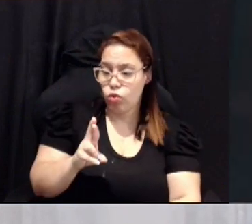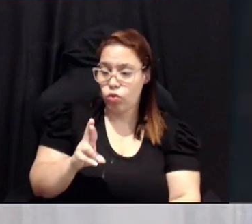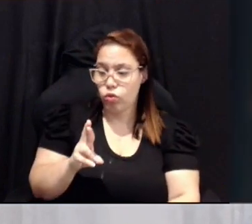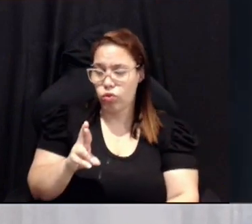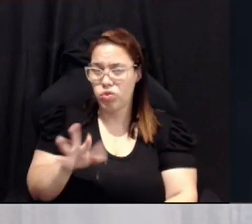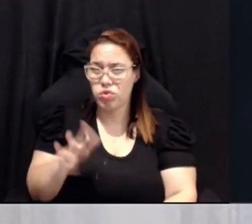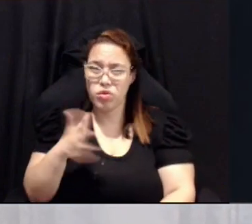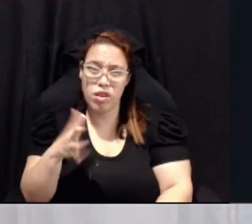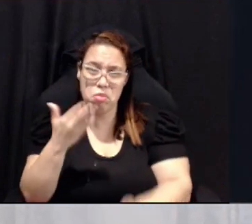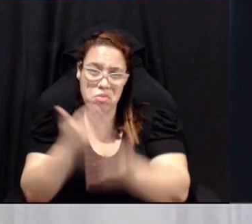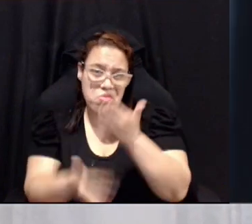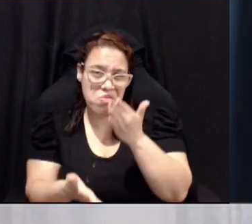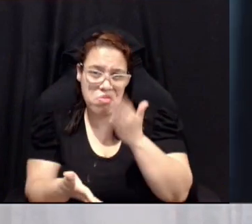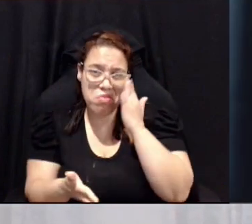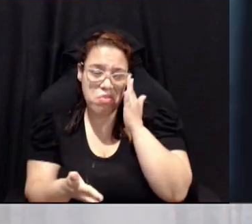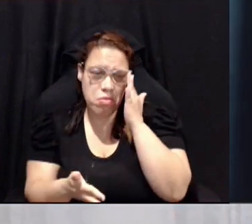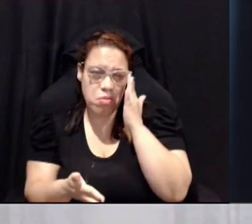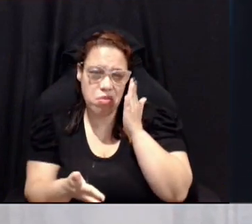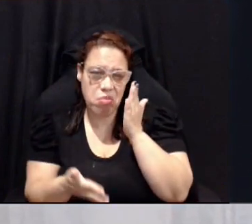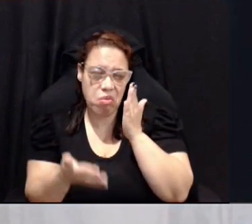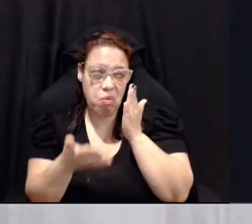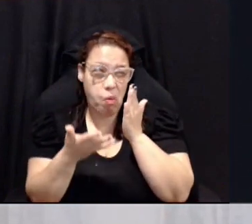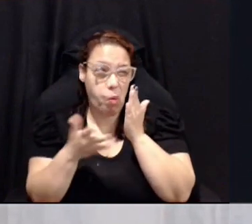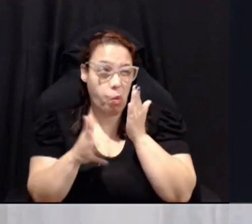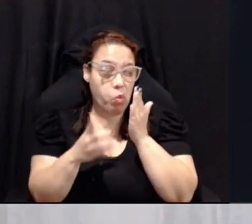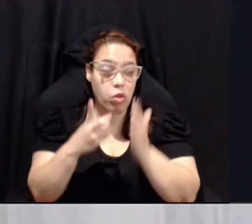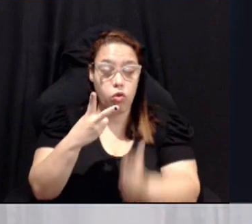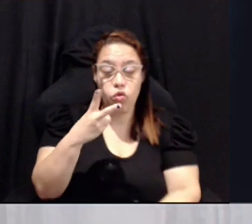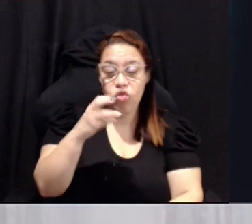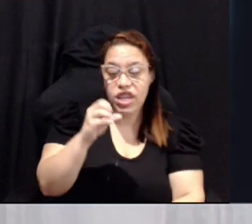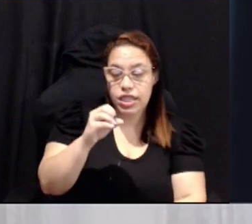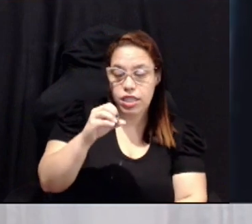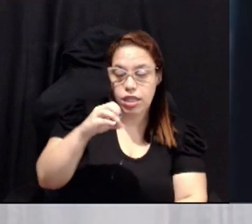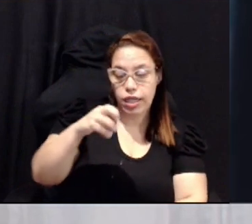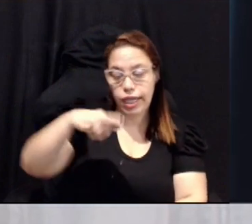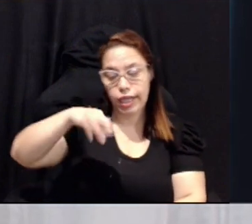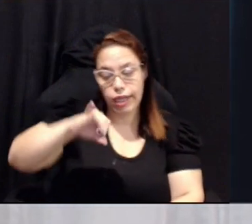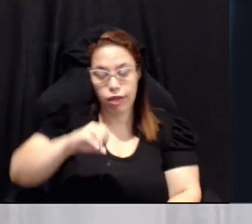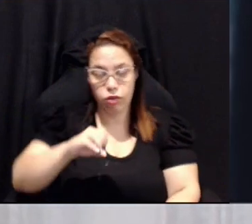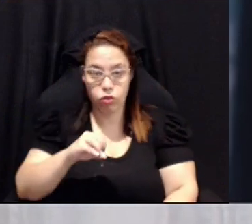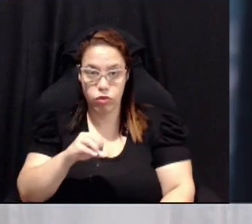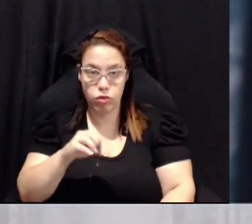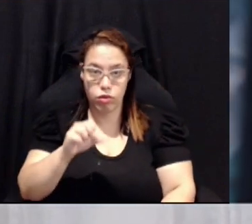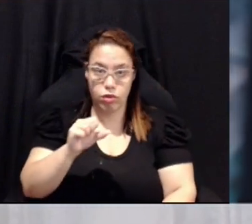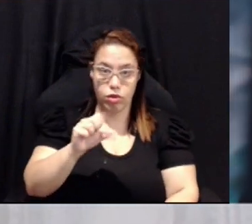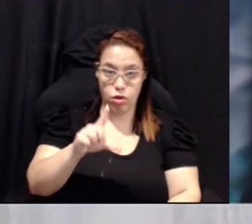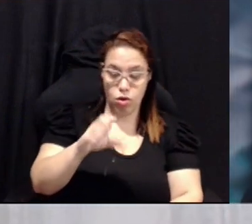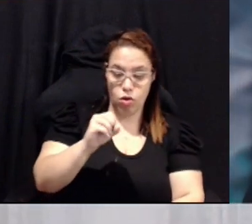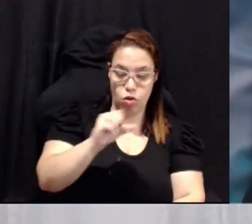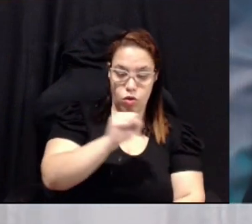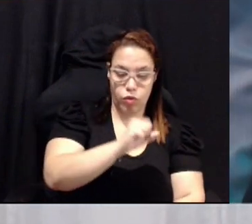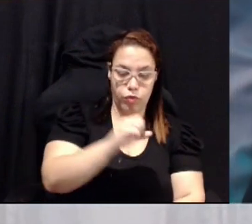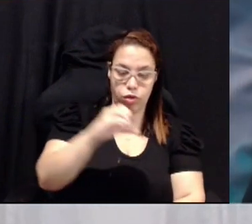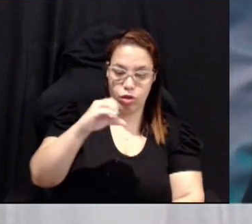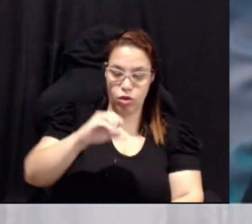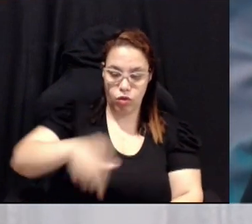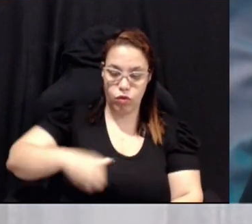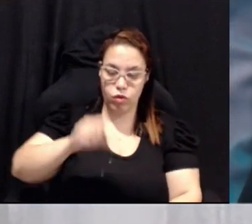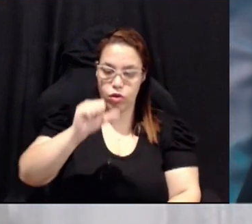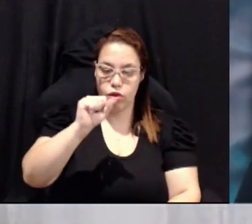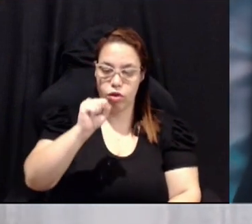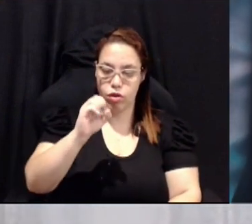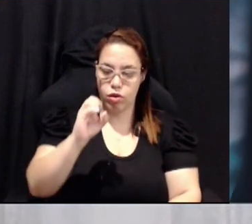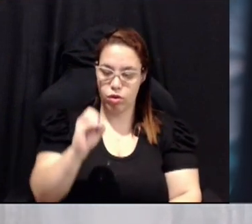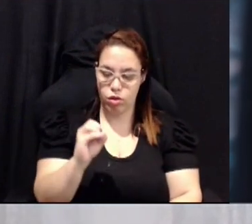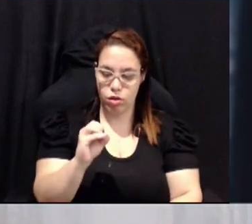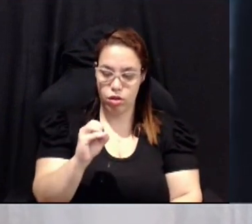dela seja 20 centavos. Então, ela vai dar um stop loss ali de 9,80. Se caiu para